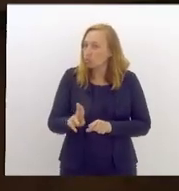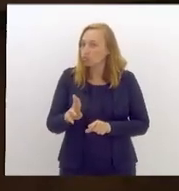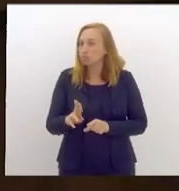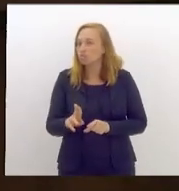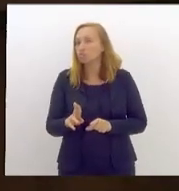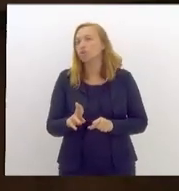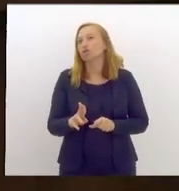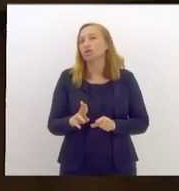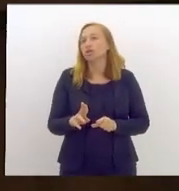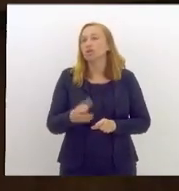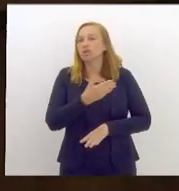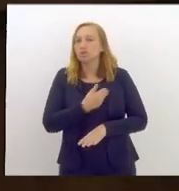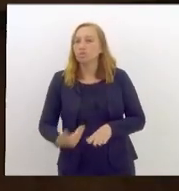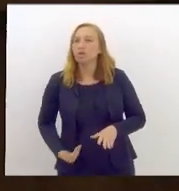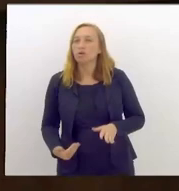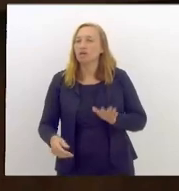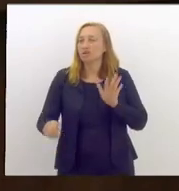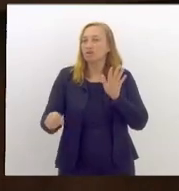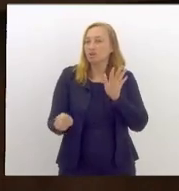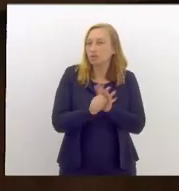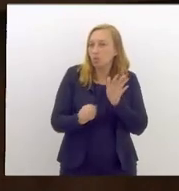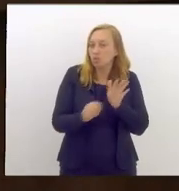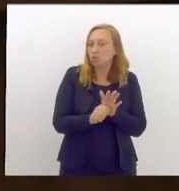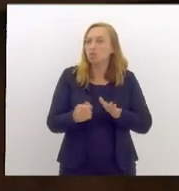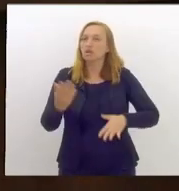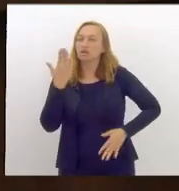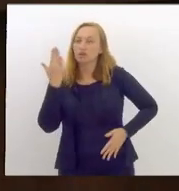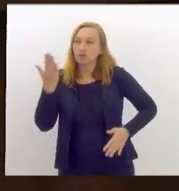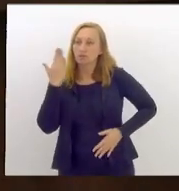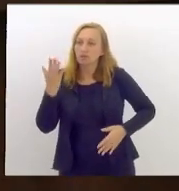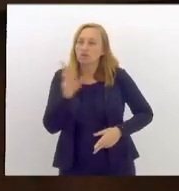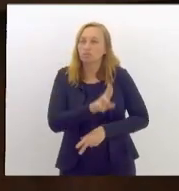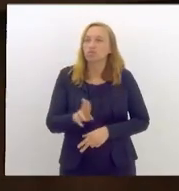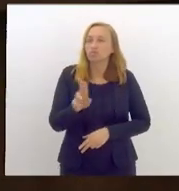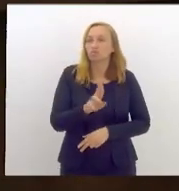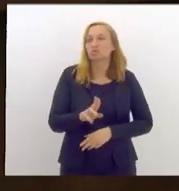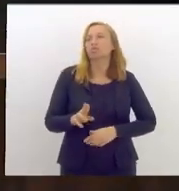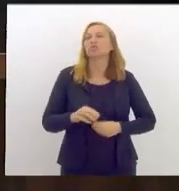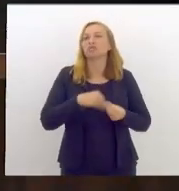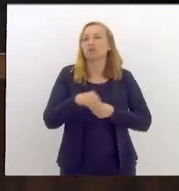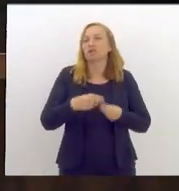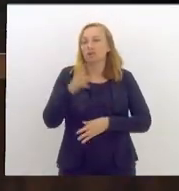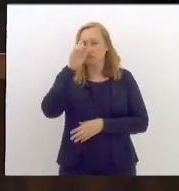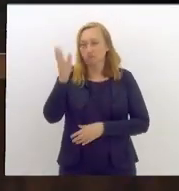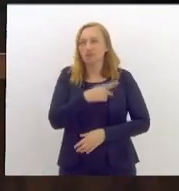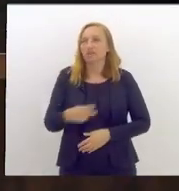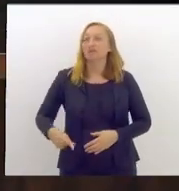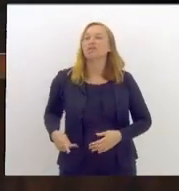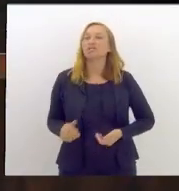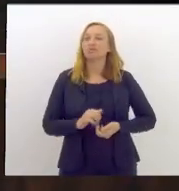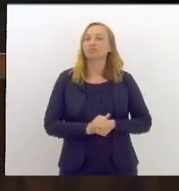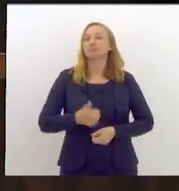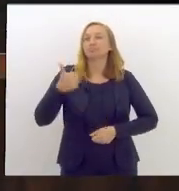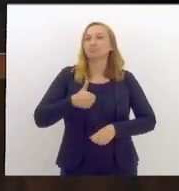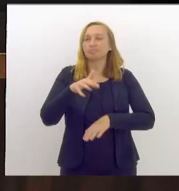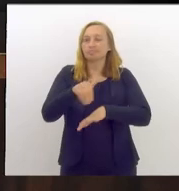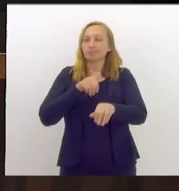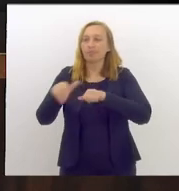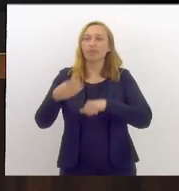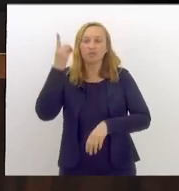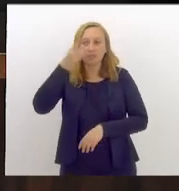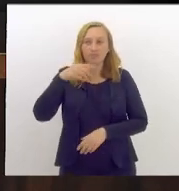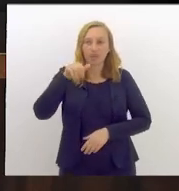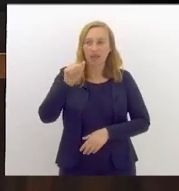públicos em prol da balbúrdia da confusão e do uso de droga em seu presidente será procedência primeira chamada